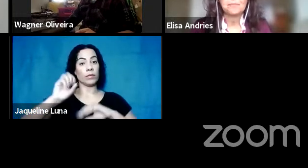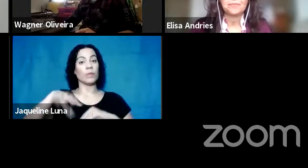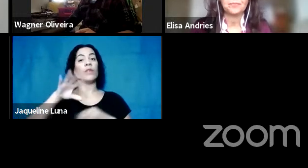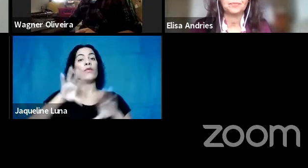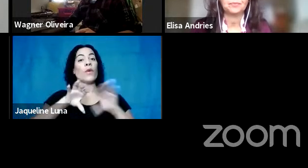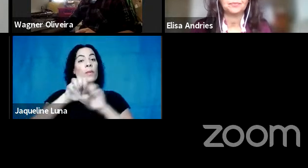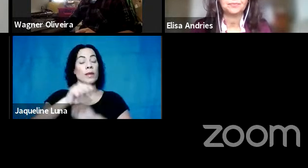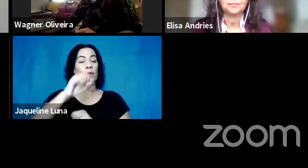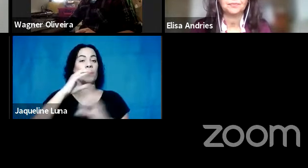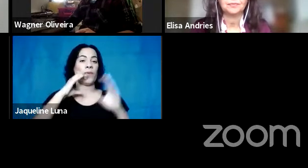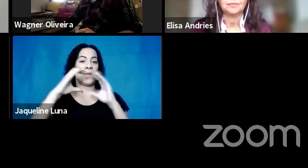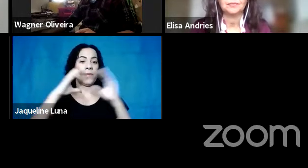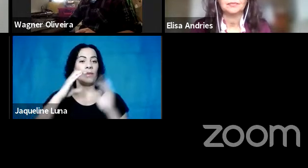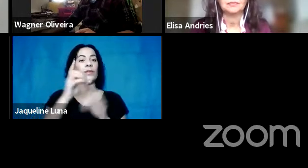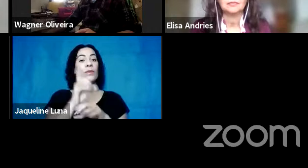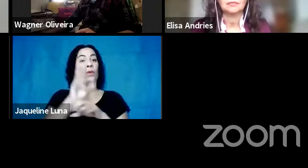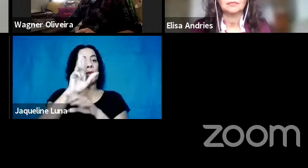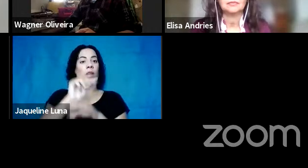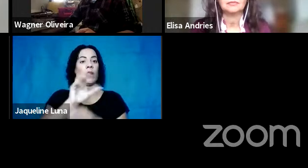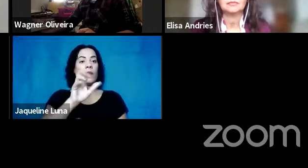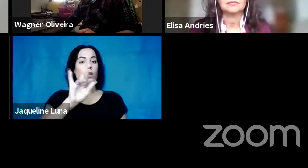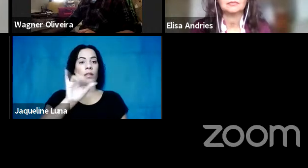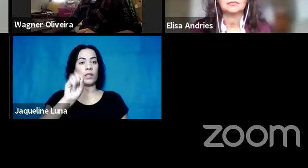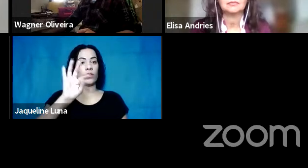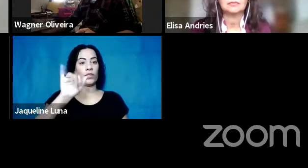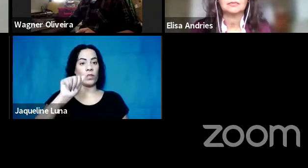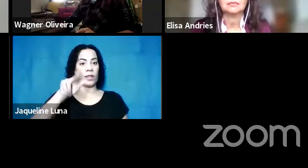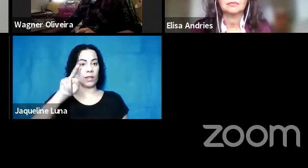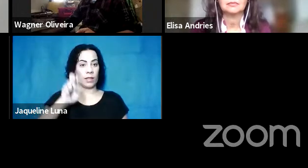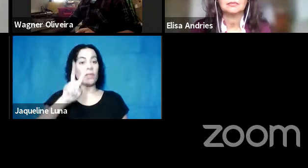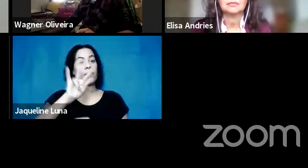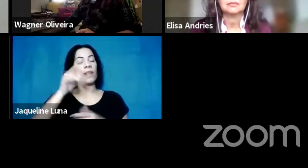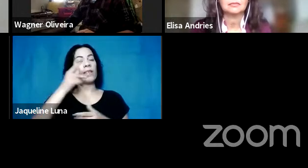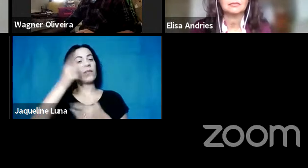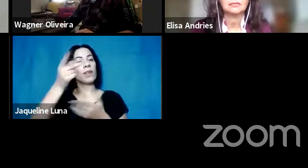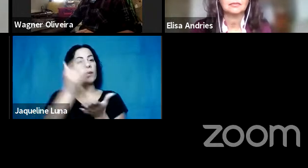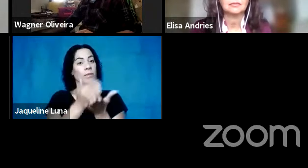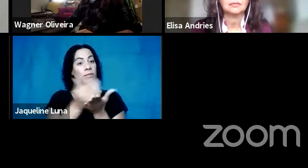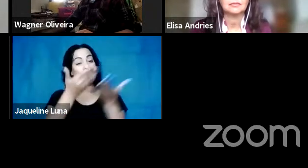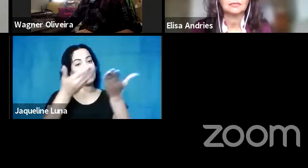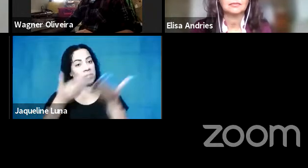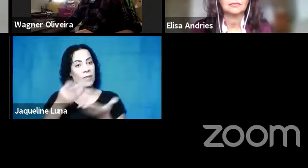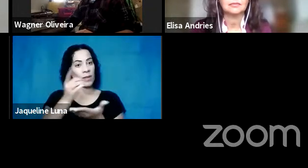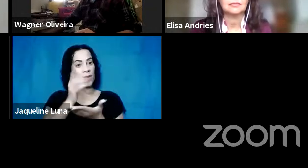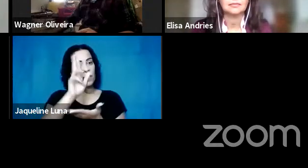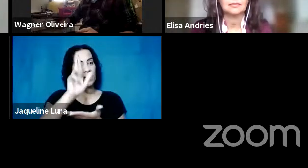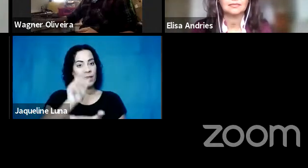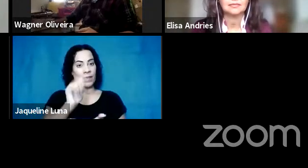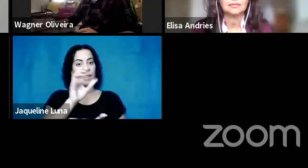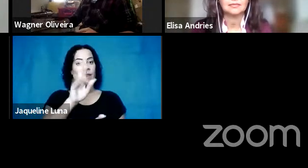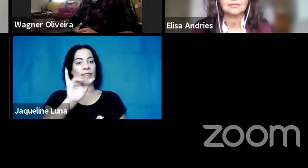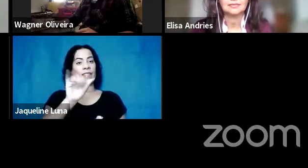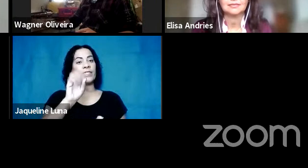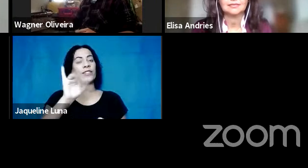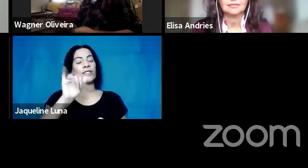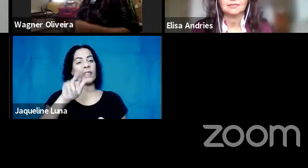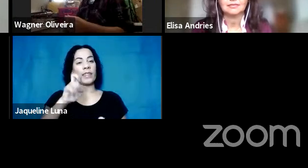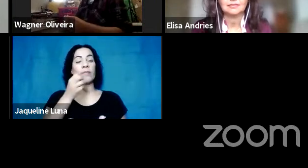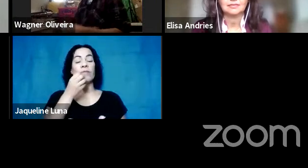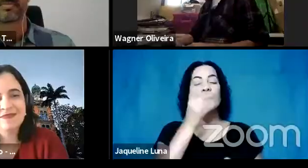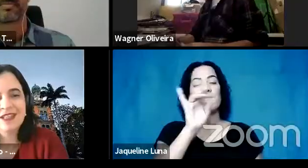Comunicação, doutora Cristiane Vieira Machado, para uma fala inicial. Doutora Cristiane, bem-vinda, bom